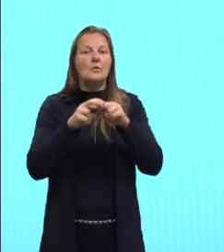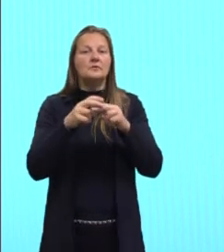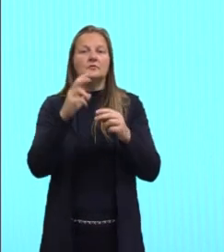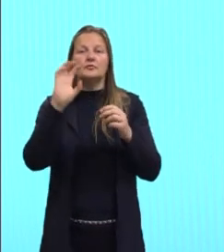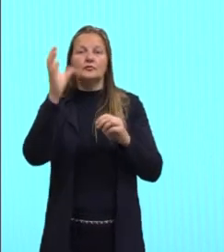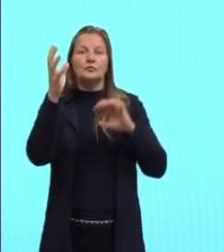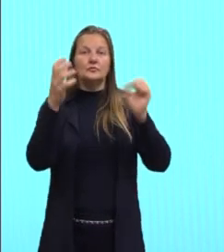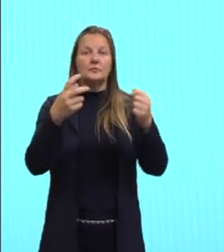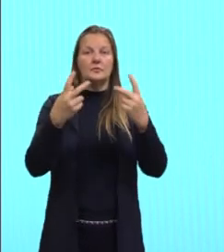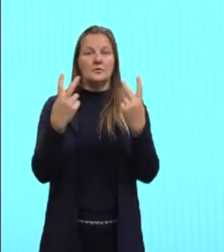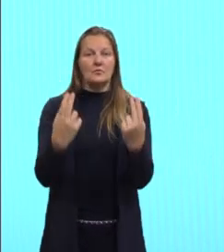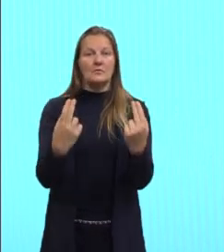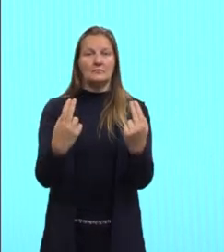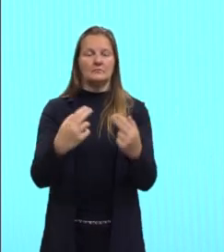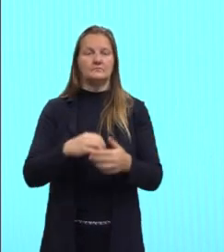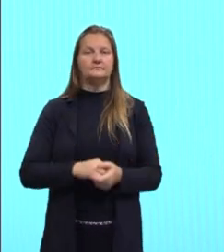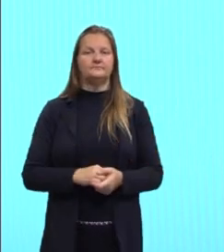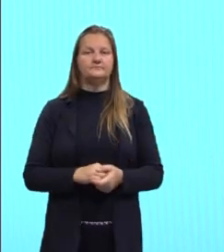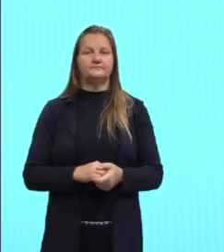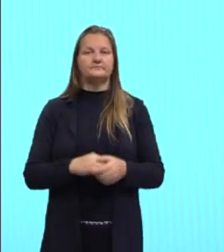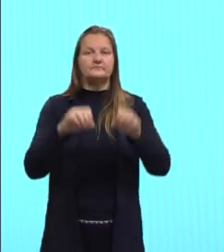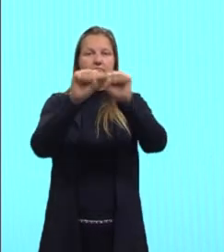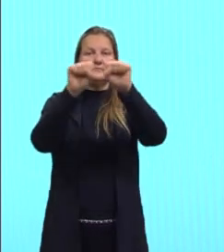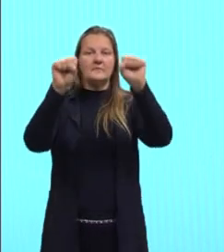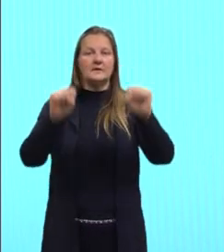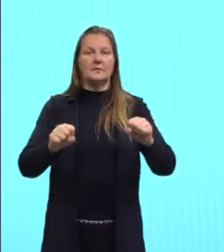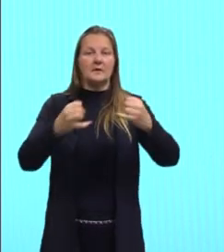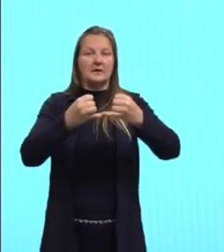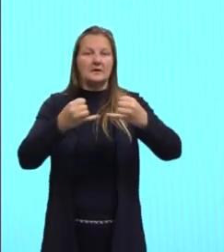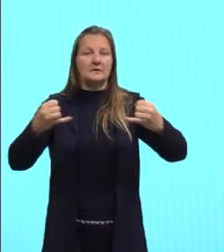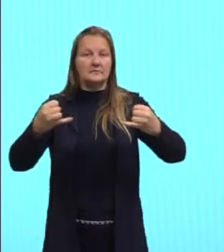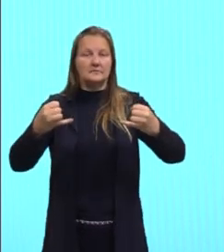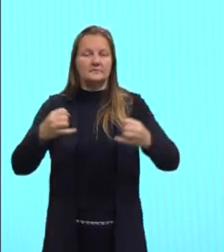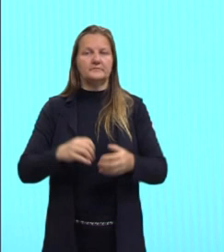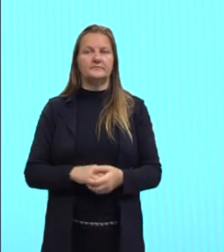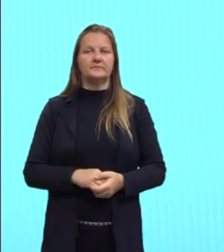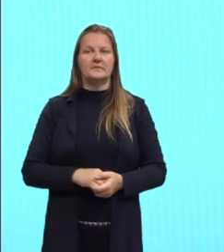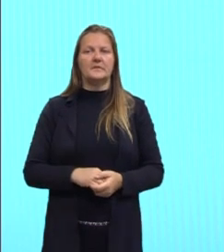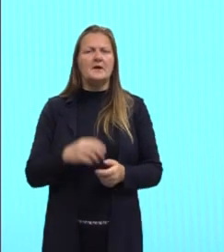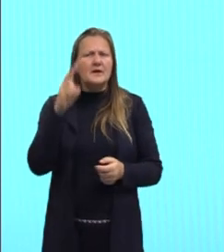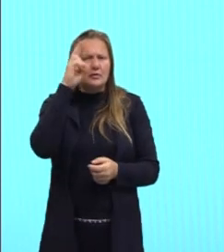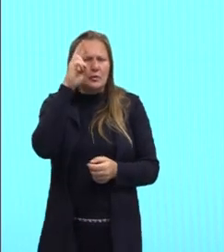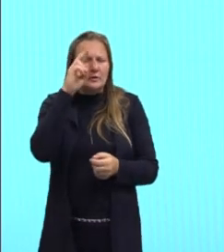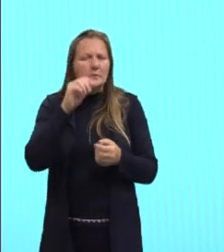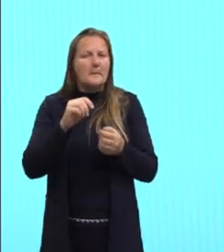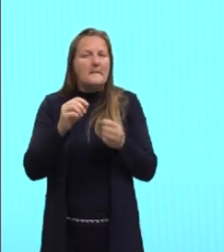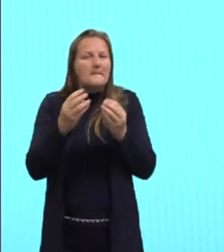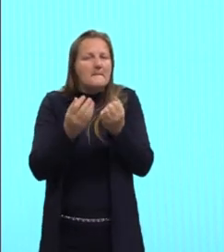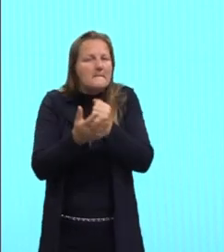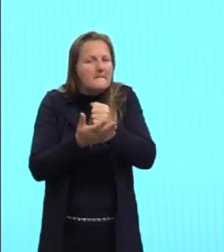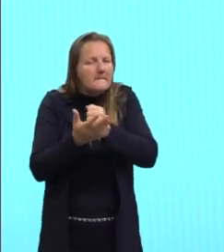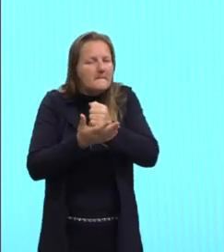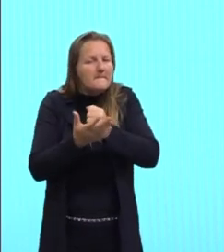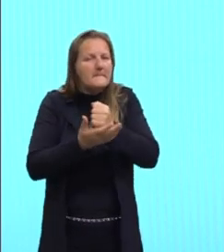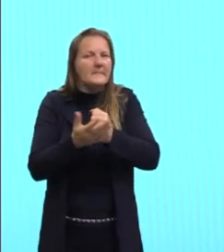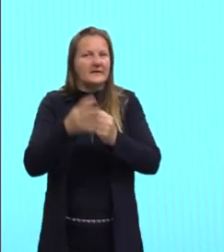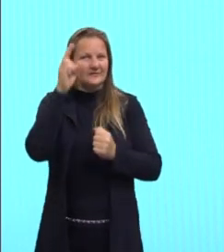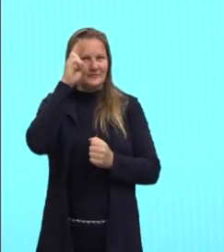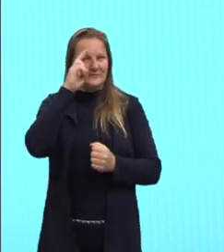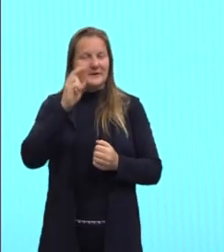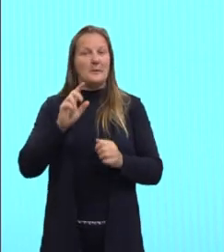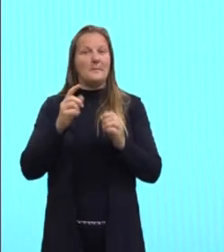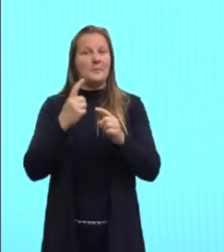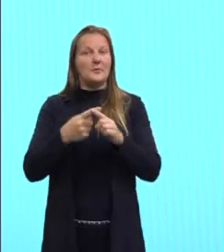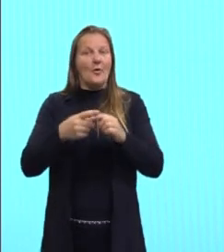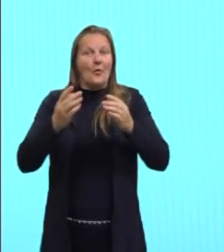soluções Então esse é o nosso sistema linear a gente deu uma relembradinha né do que que ele é para continuar